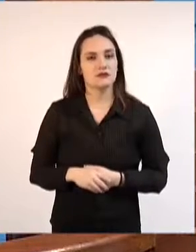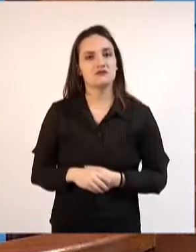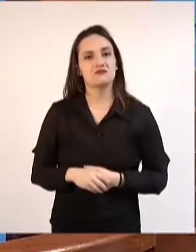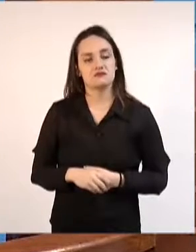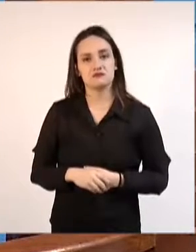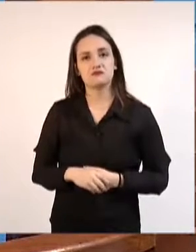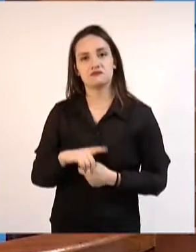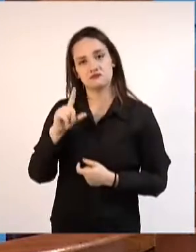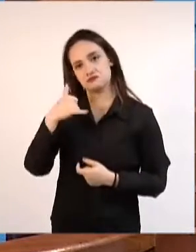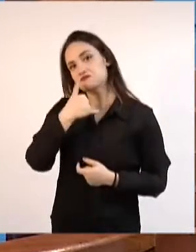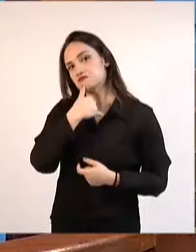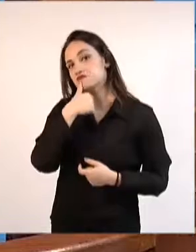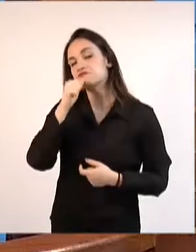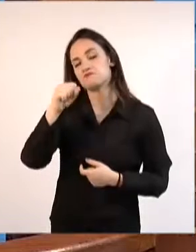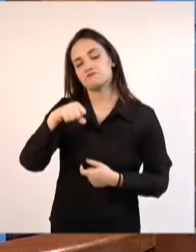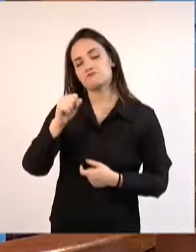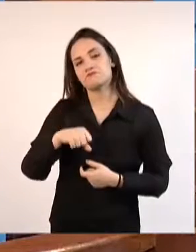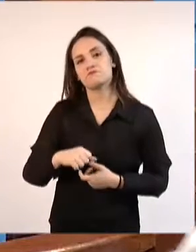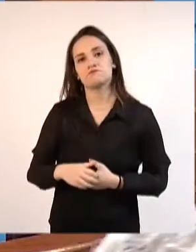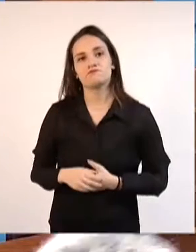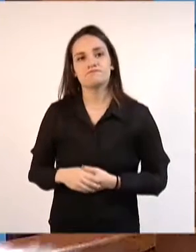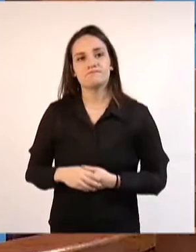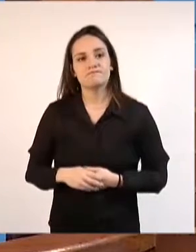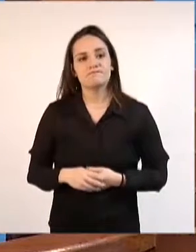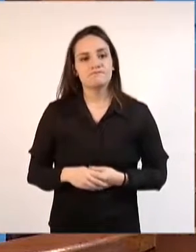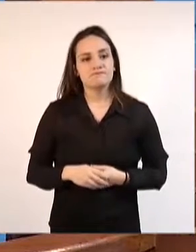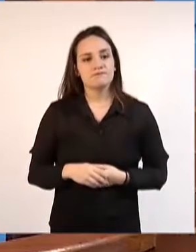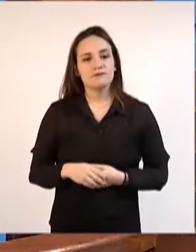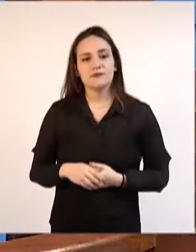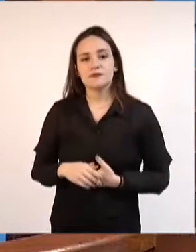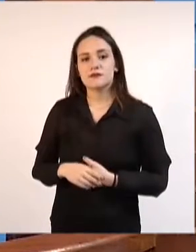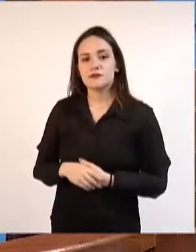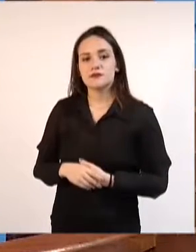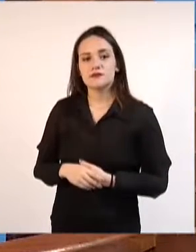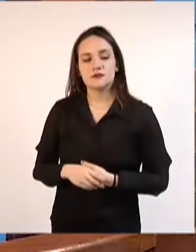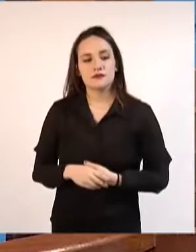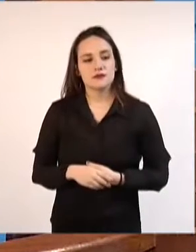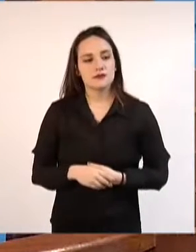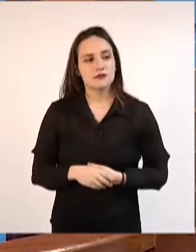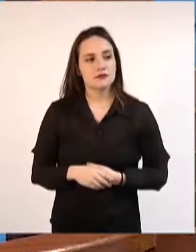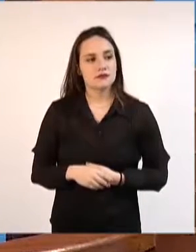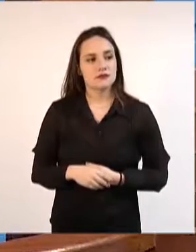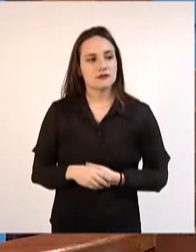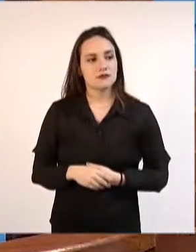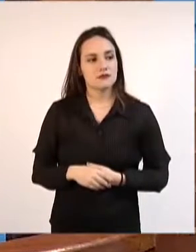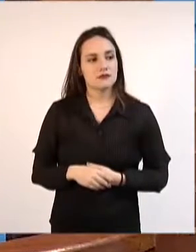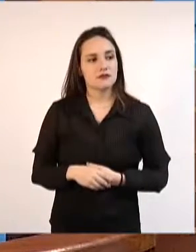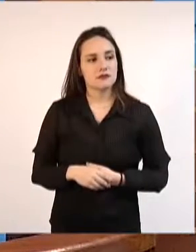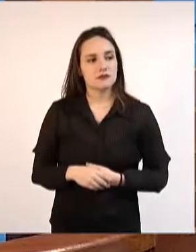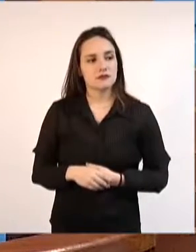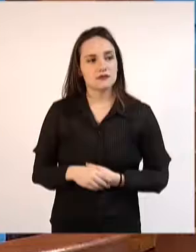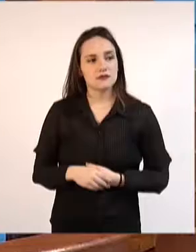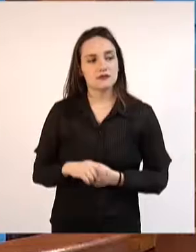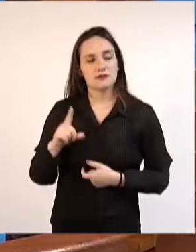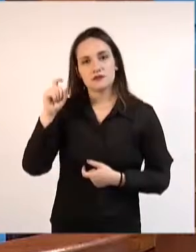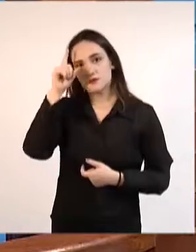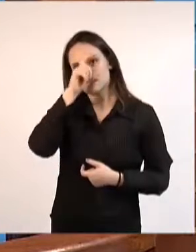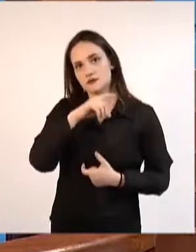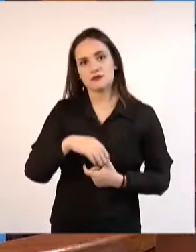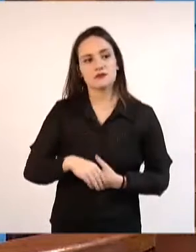Infelizmente, a situação é triste mesmo, e muito difícil.